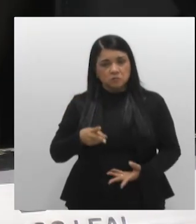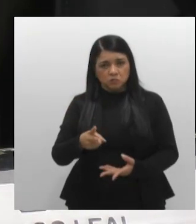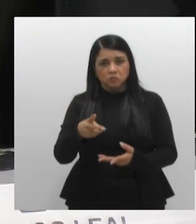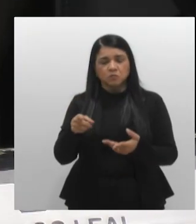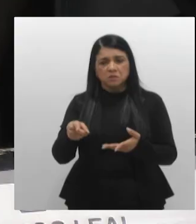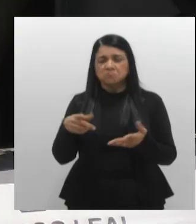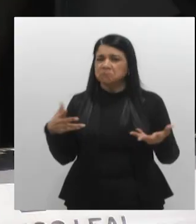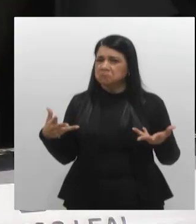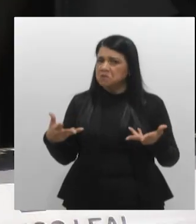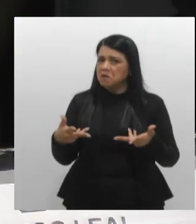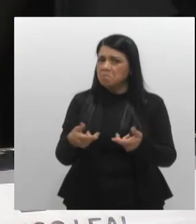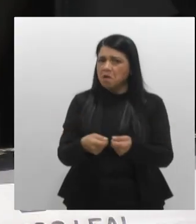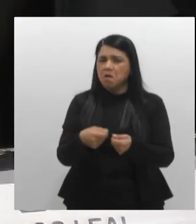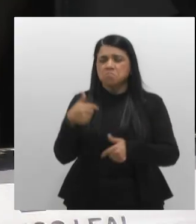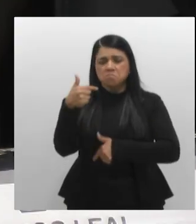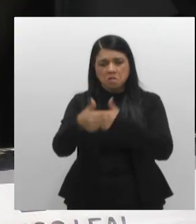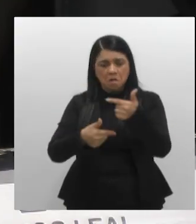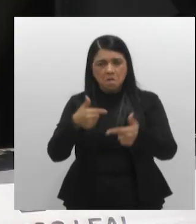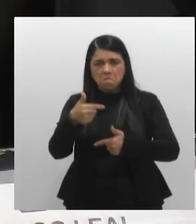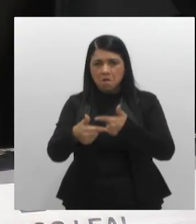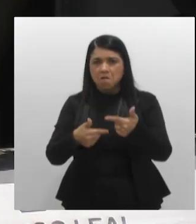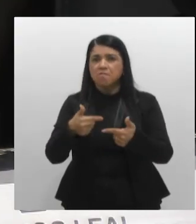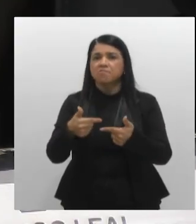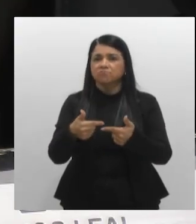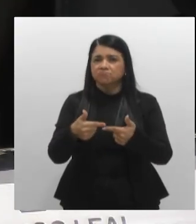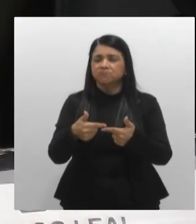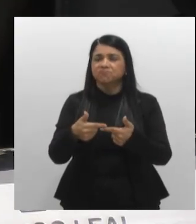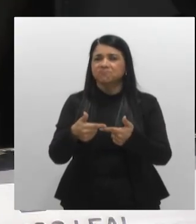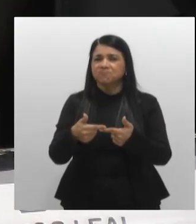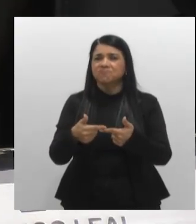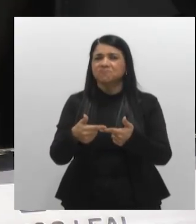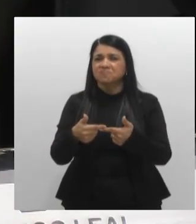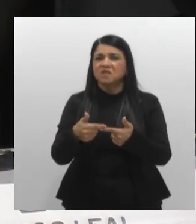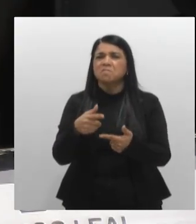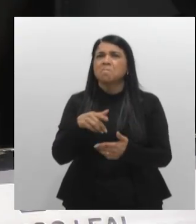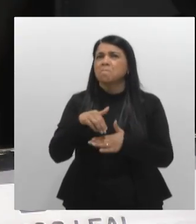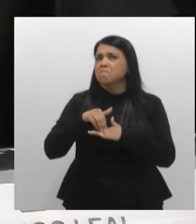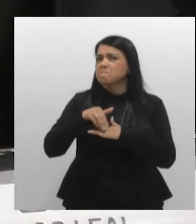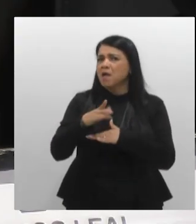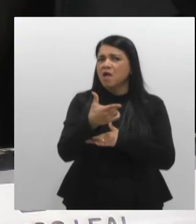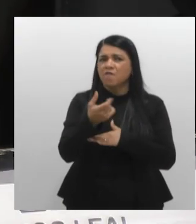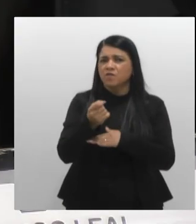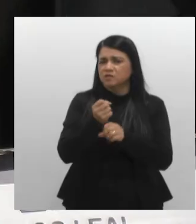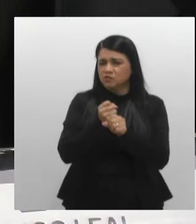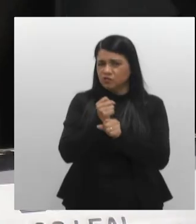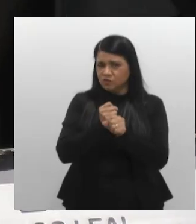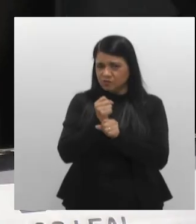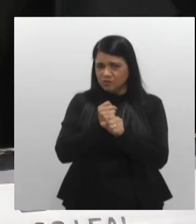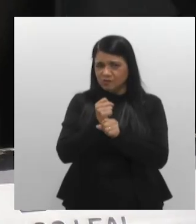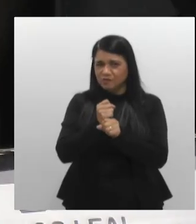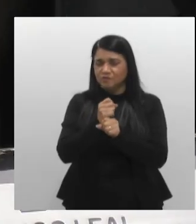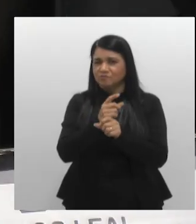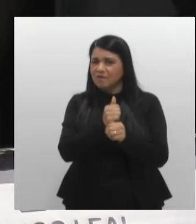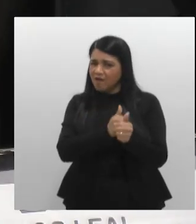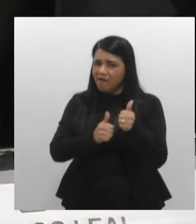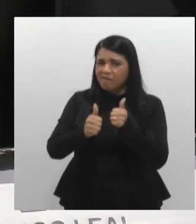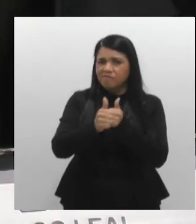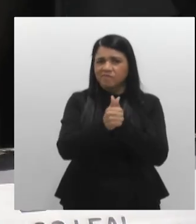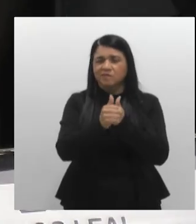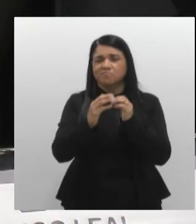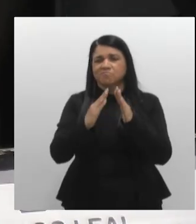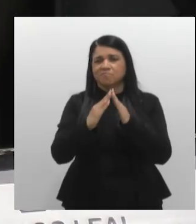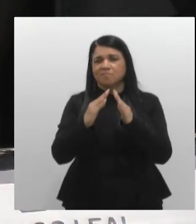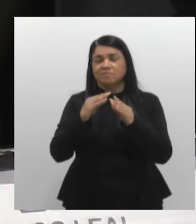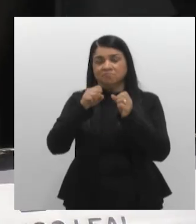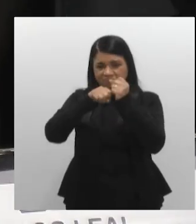trabalho brilhante aqui, já, se Deus quiser, vai completar mais de 20 anos à frente da nossa arquidiocese, com muitos